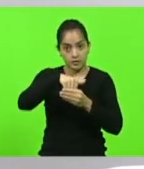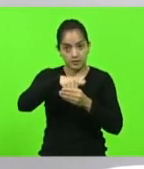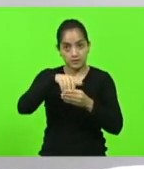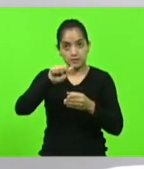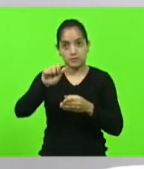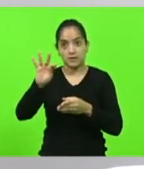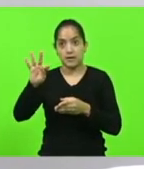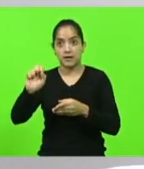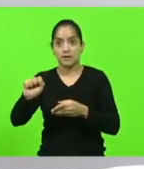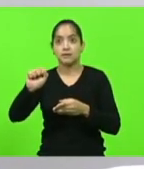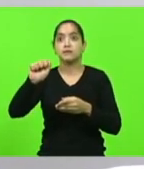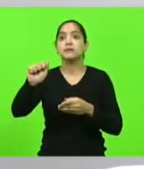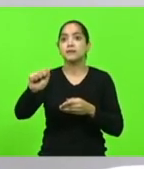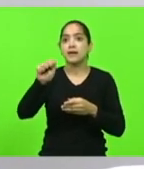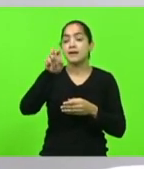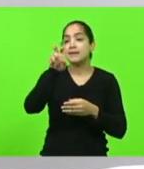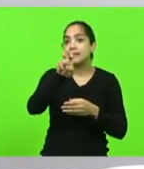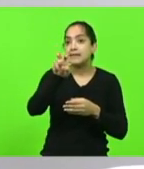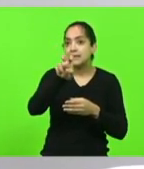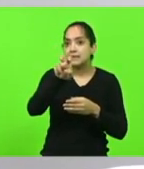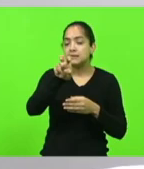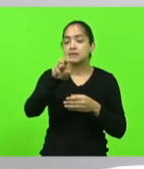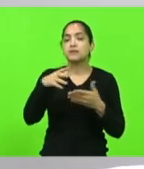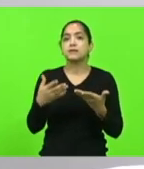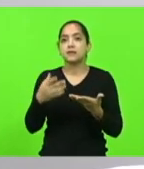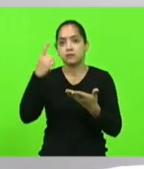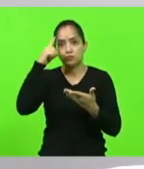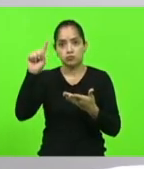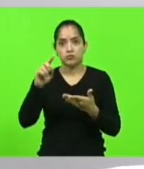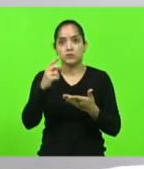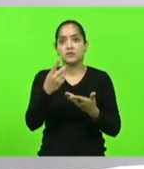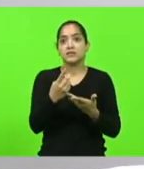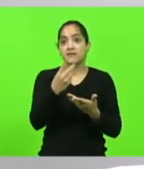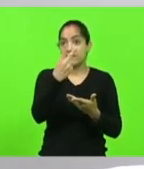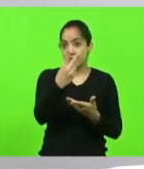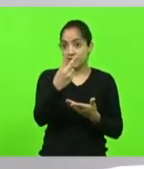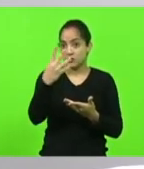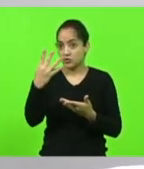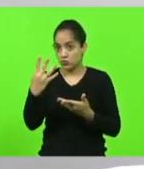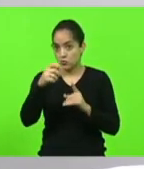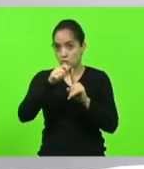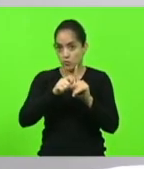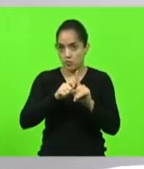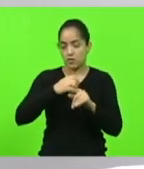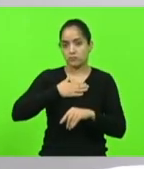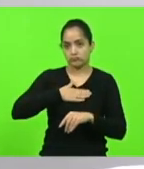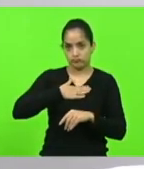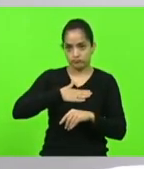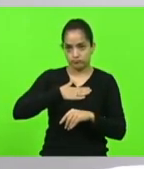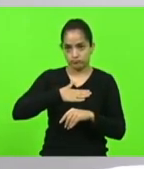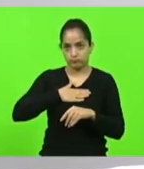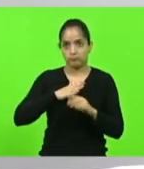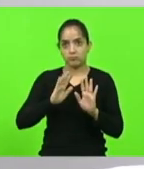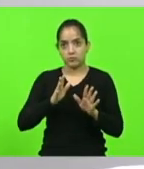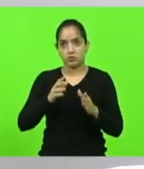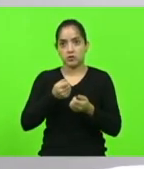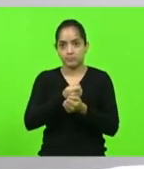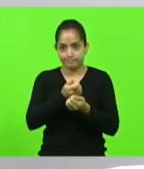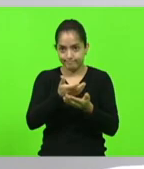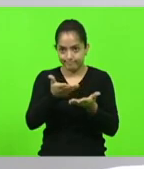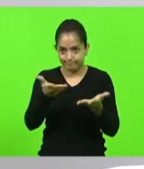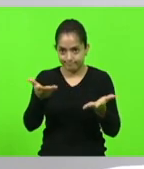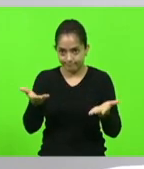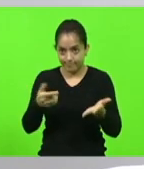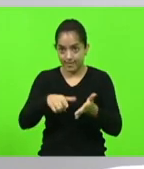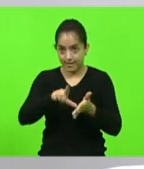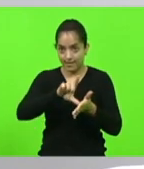quinta reunião ordinária de 2021 realizada no dia24 de agosto do corrente ano já distribuída a previamente